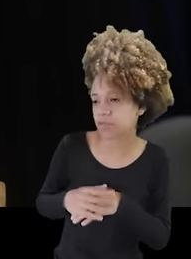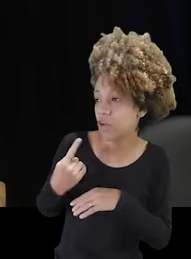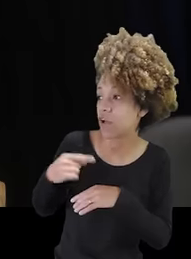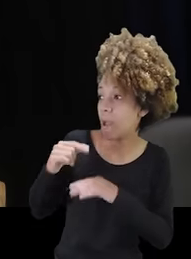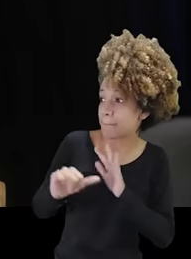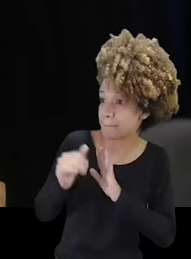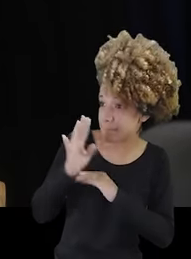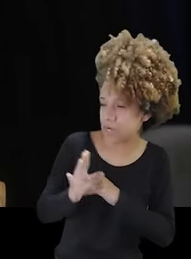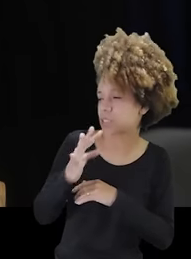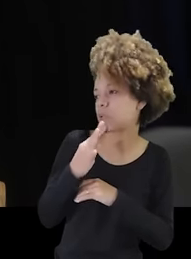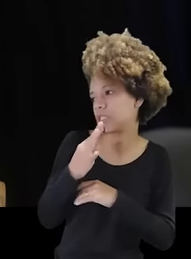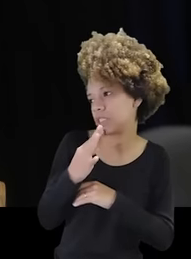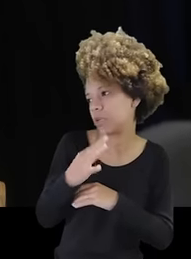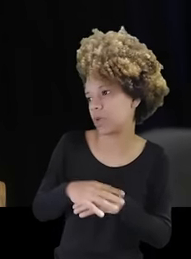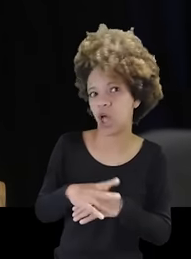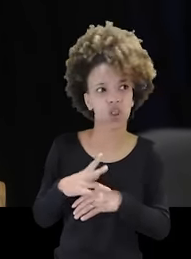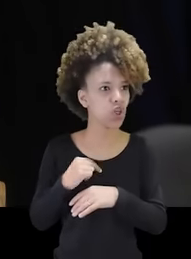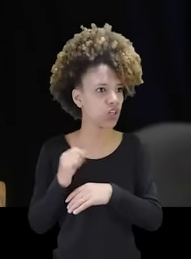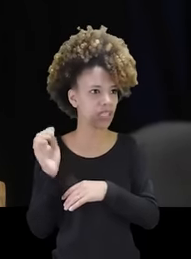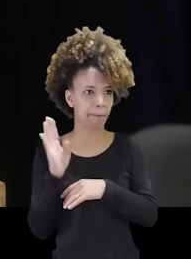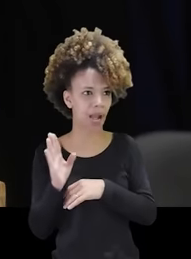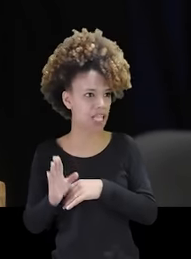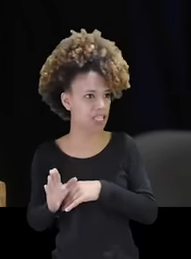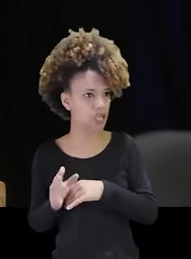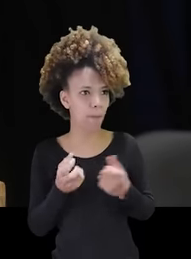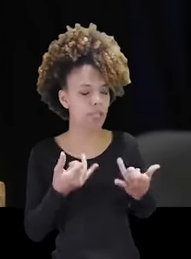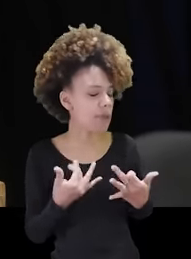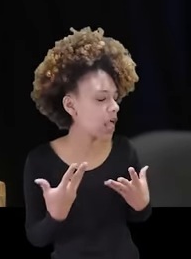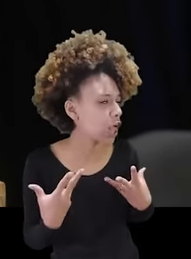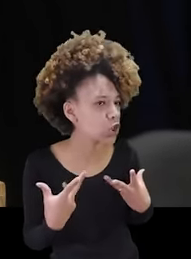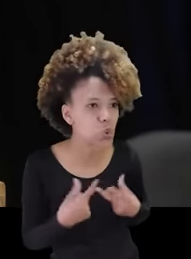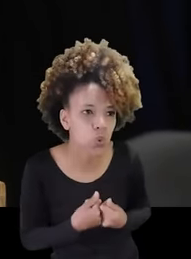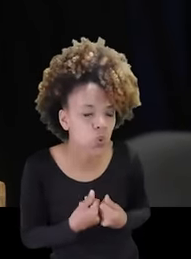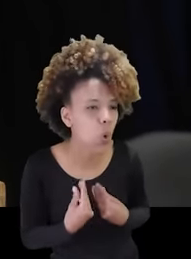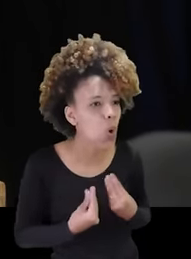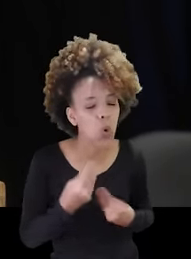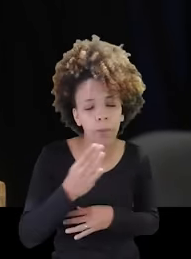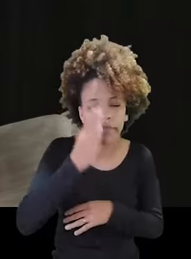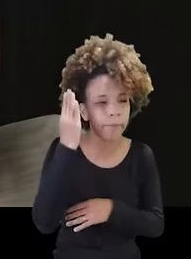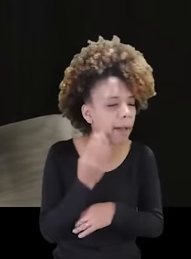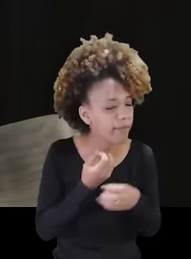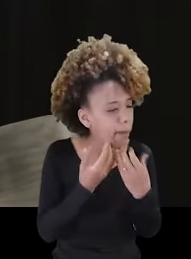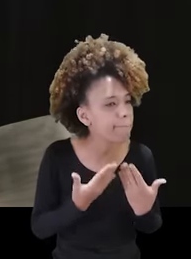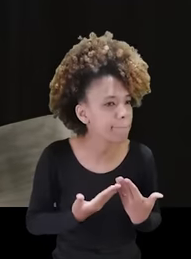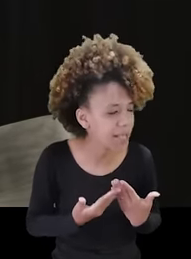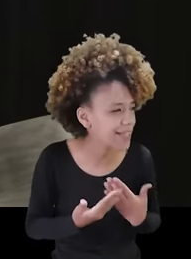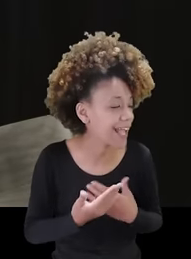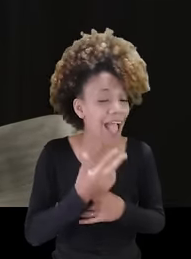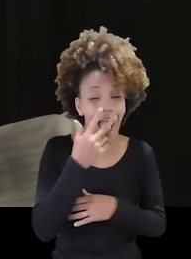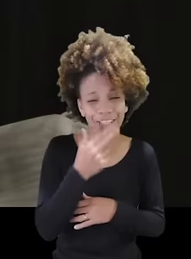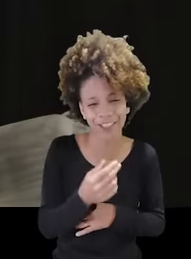a primeira brasileira que muita gente conheceu então era tipo meu Deus Brasil me conta tudo como é que tá o Neymar assim